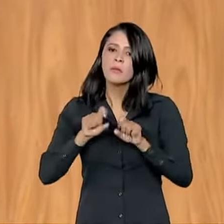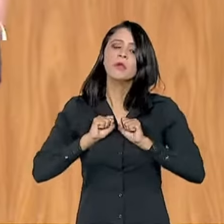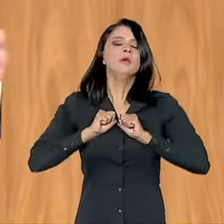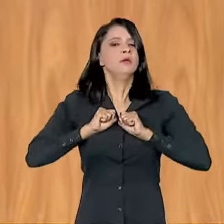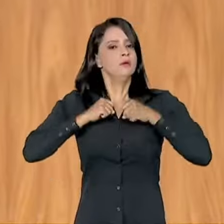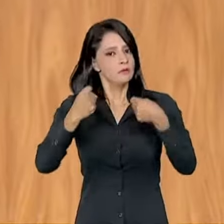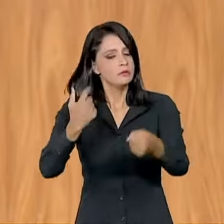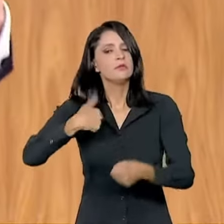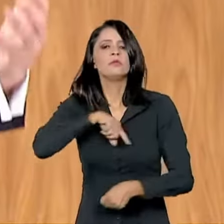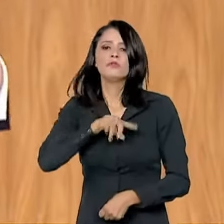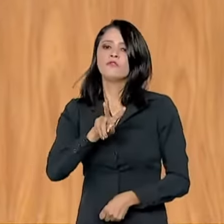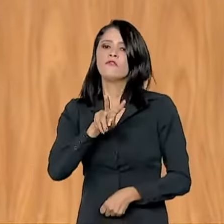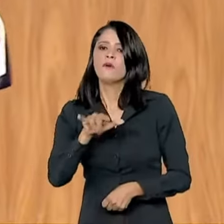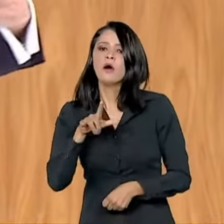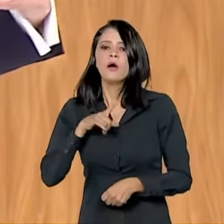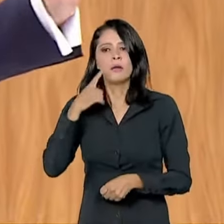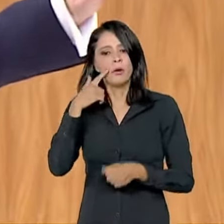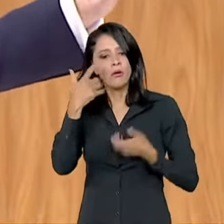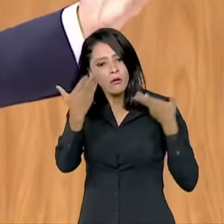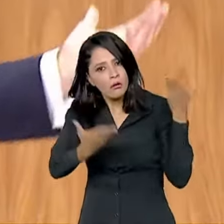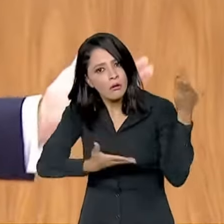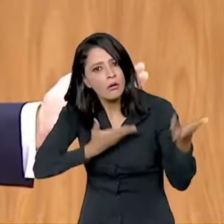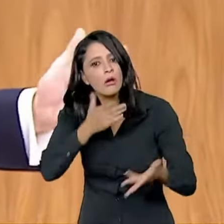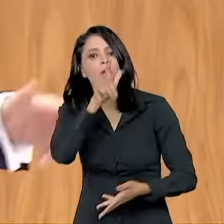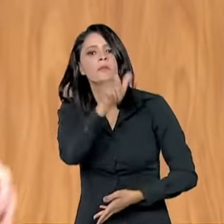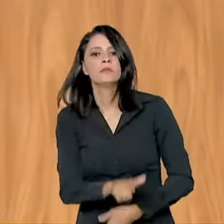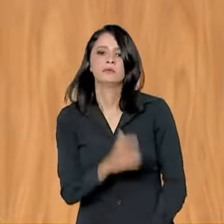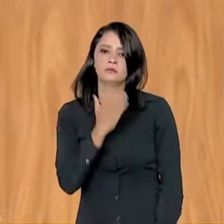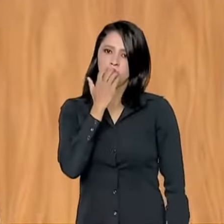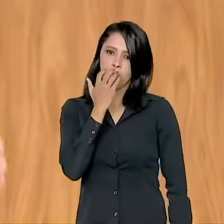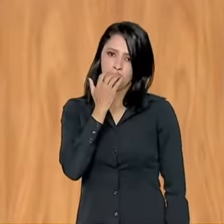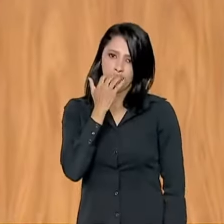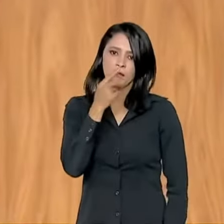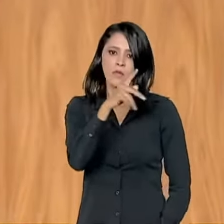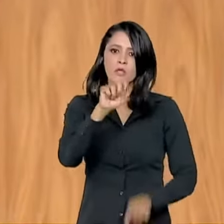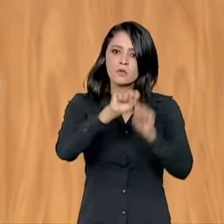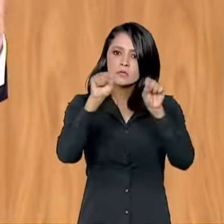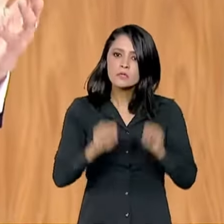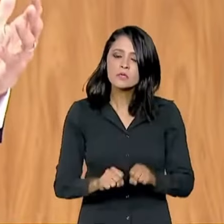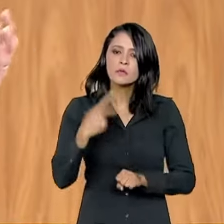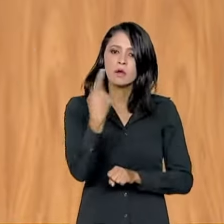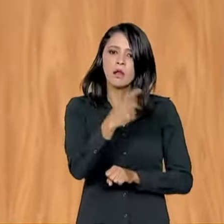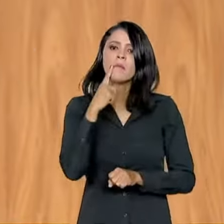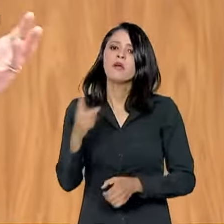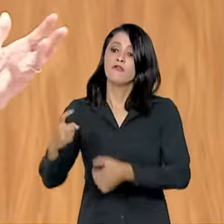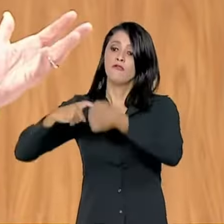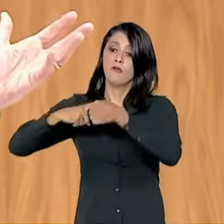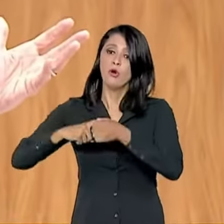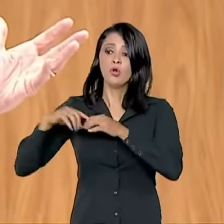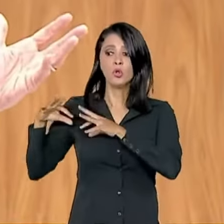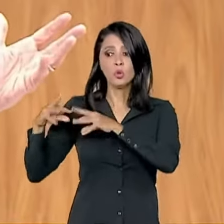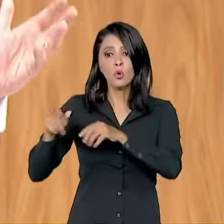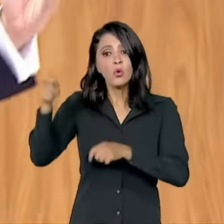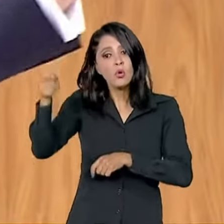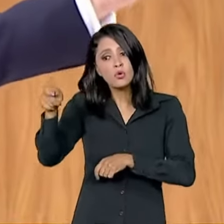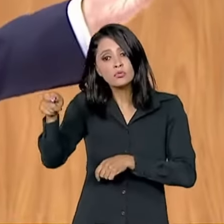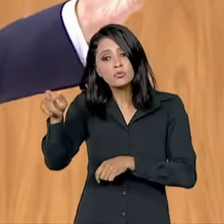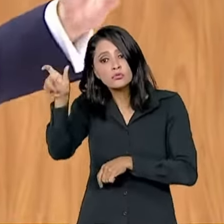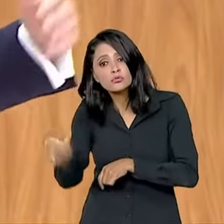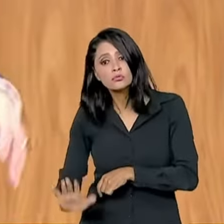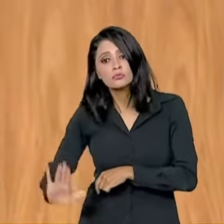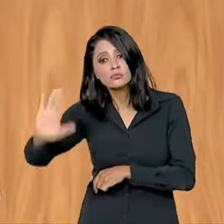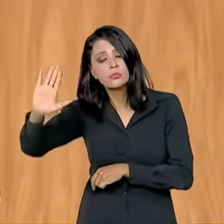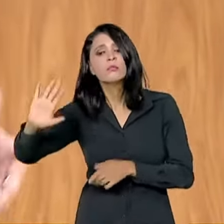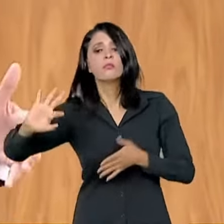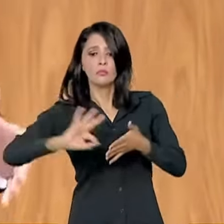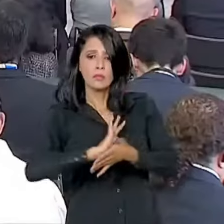tudo para convencer o presidente Maduro e o sistema para que reintegre todos os candidatos e